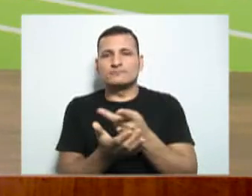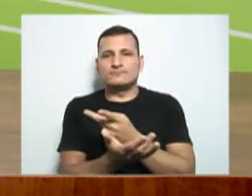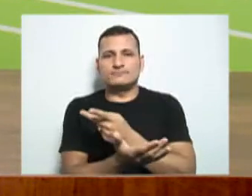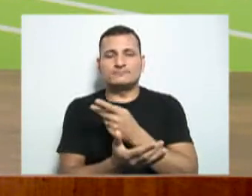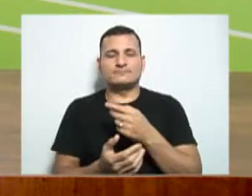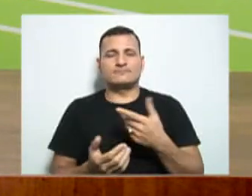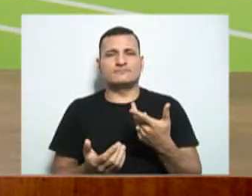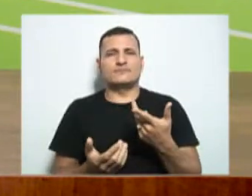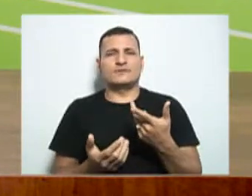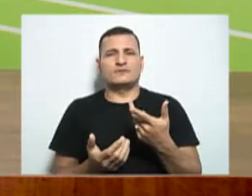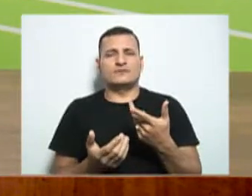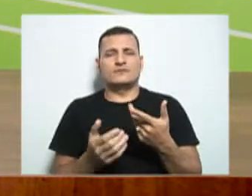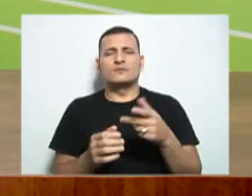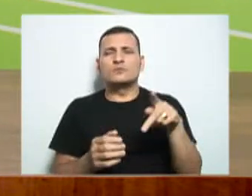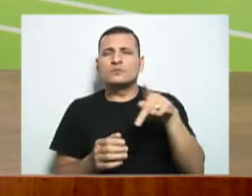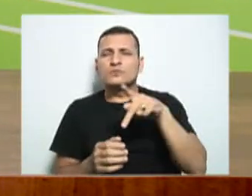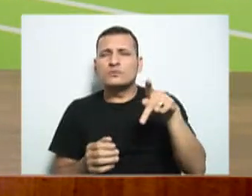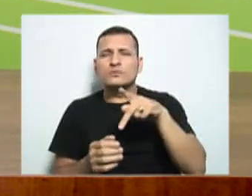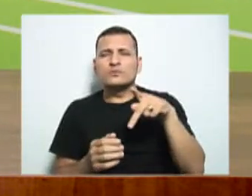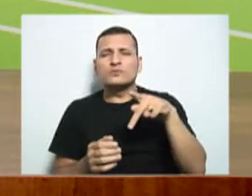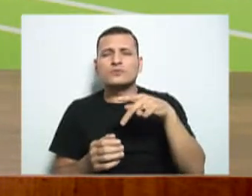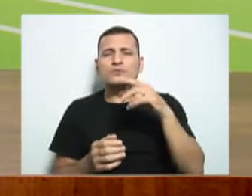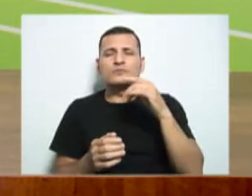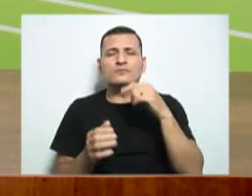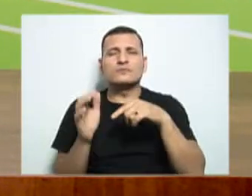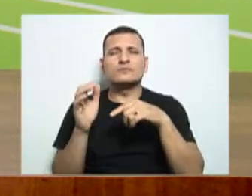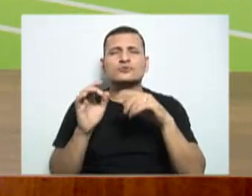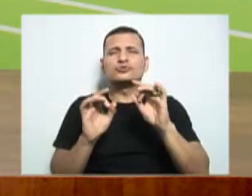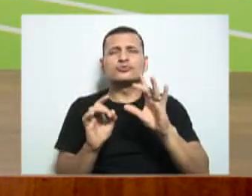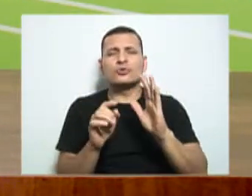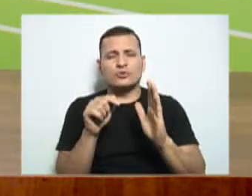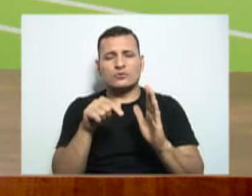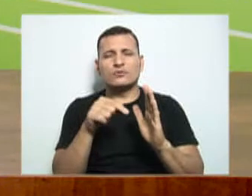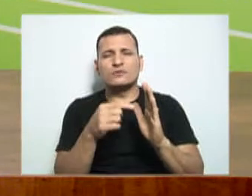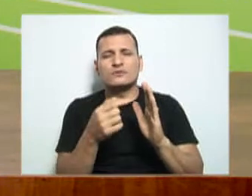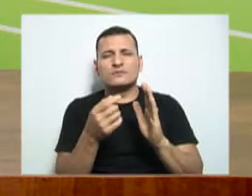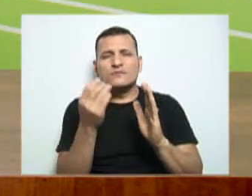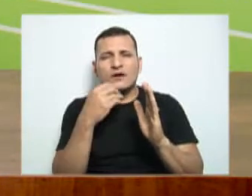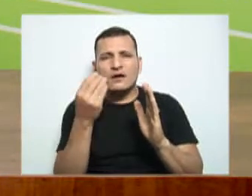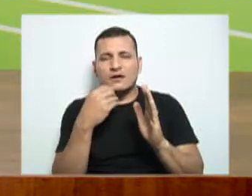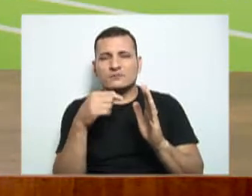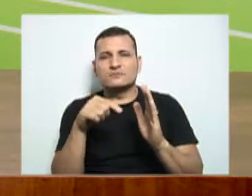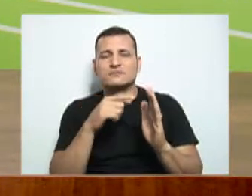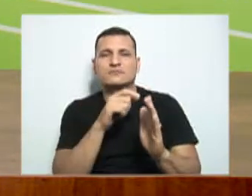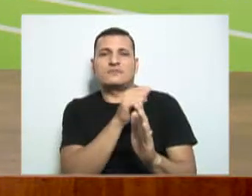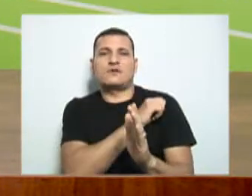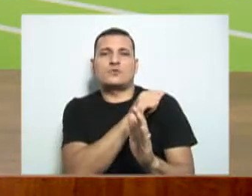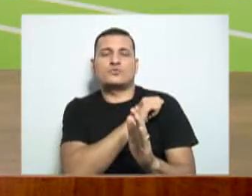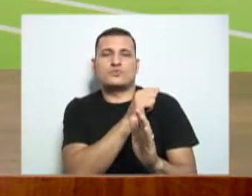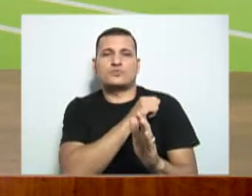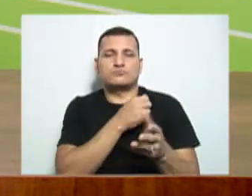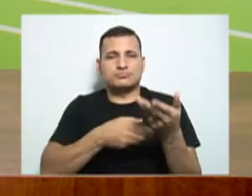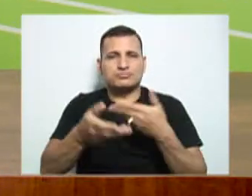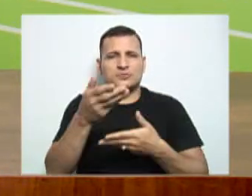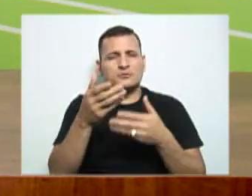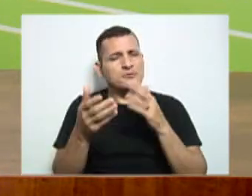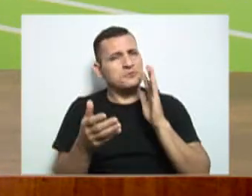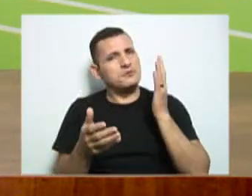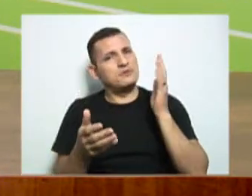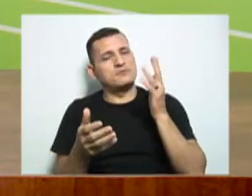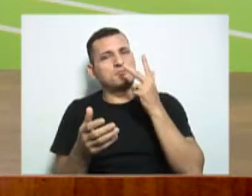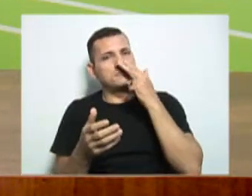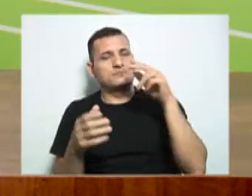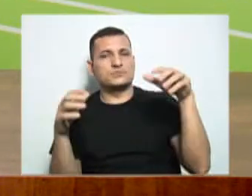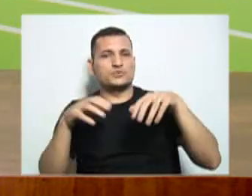participação, professora Priscila, está um pouquinho lenta, não sei o que está acontecendo. Será que foi a chuva, professora? Não sei,